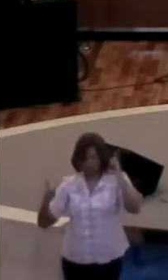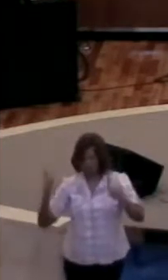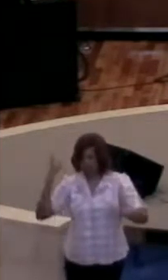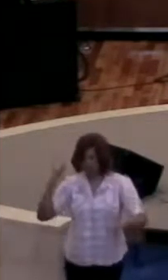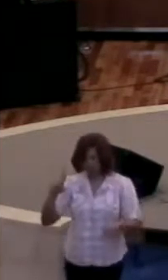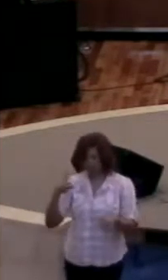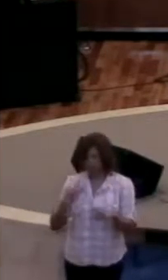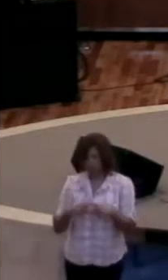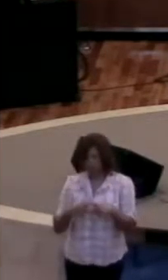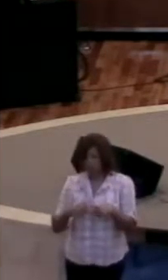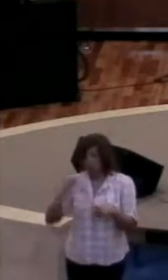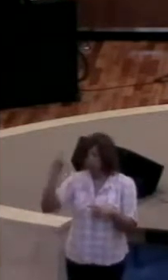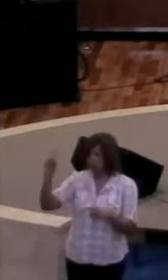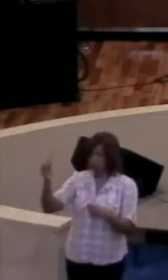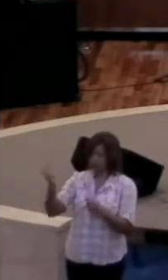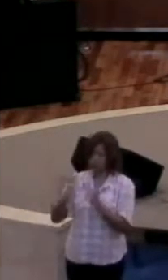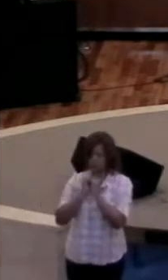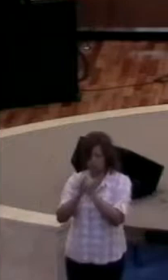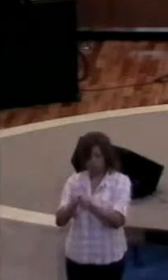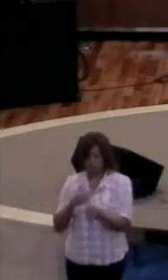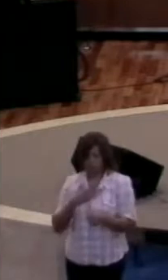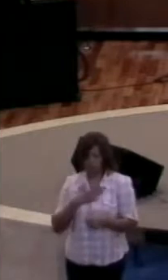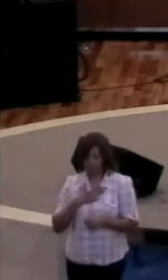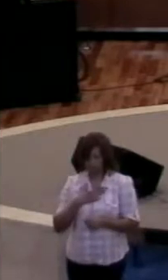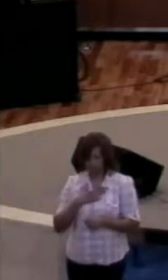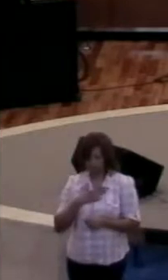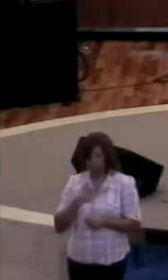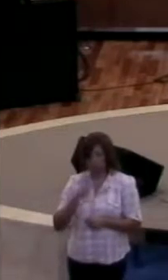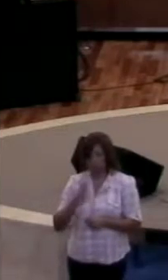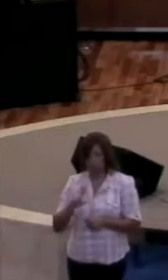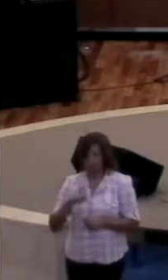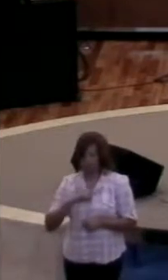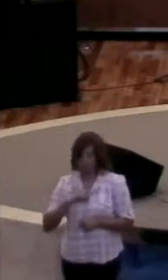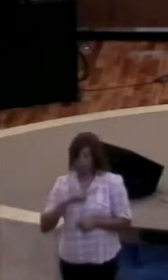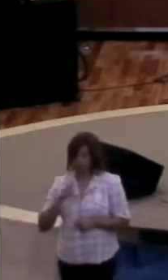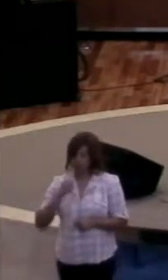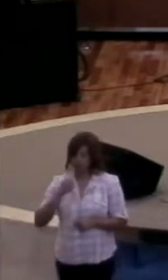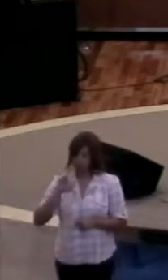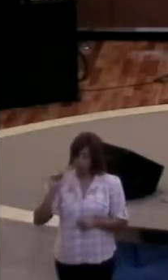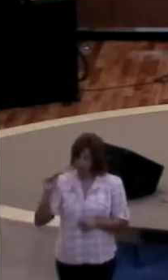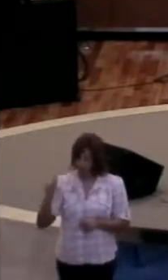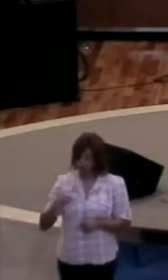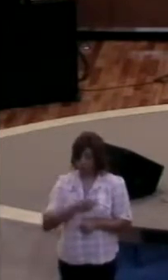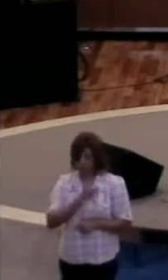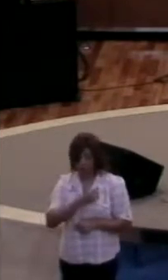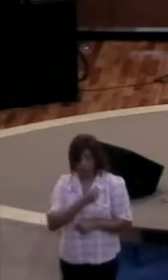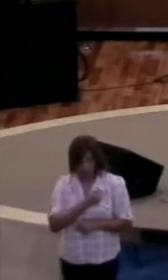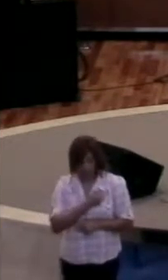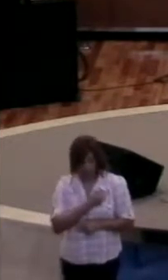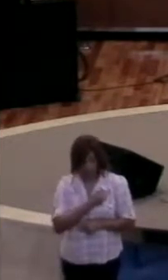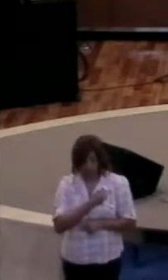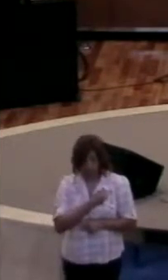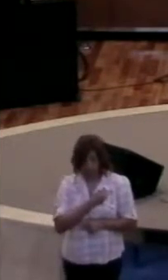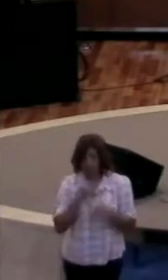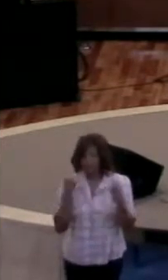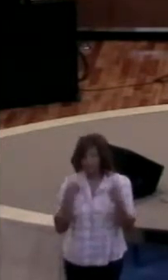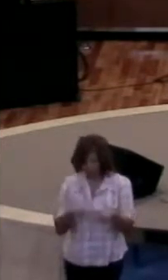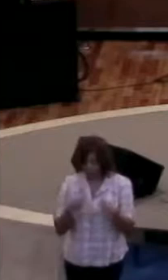ordem é marchar, porque a ordem é prosseguir. Mas existe dia na nossa vida que a ordem de Deus para mim e para você é